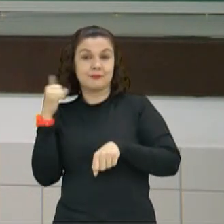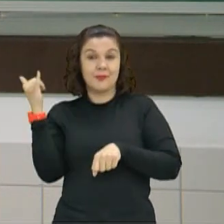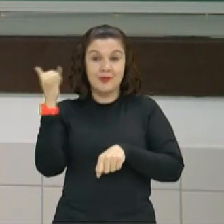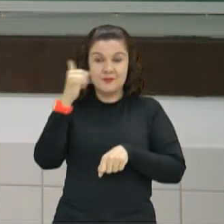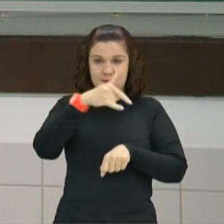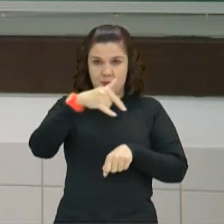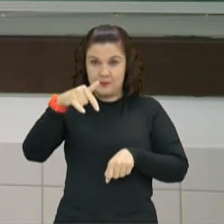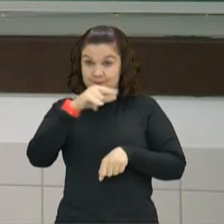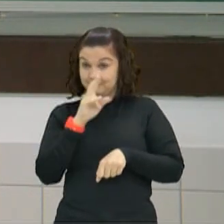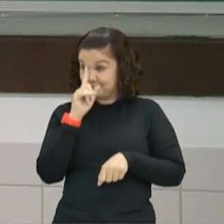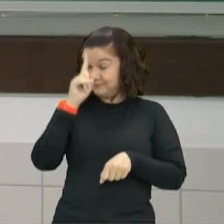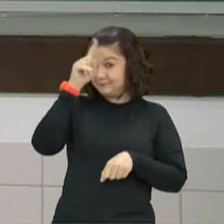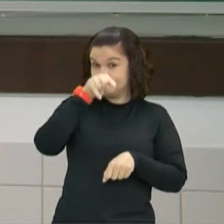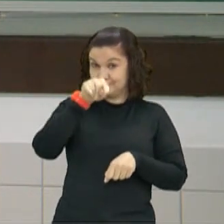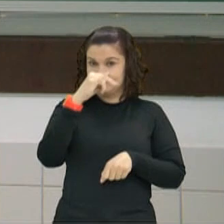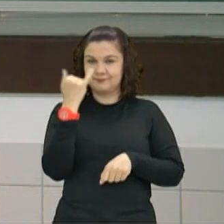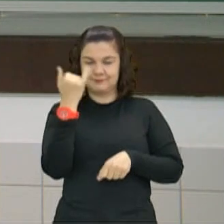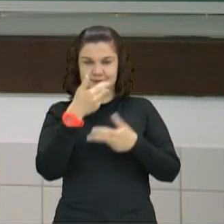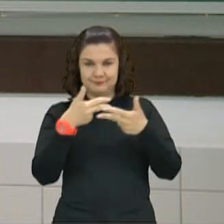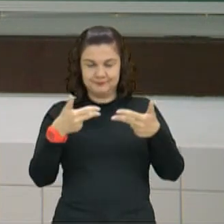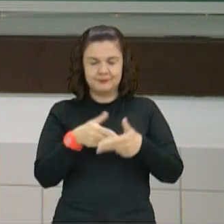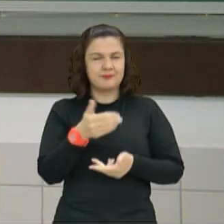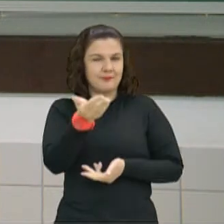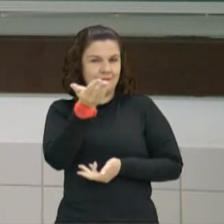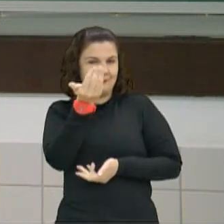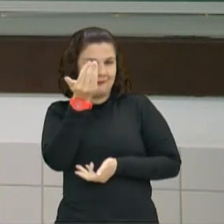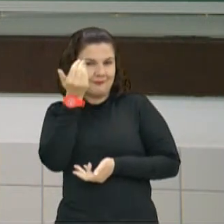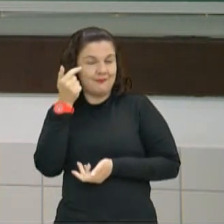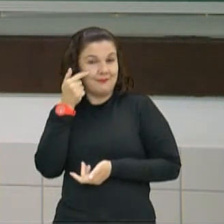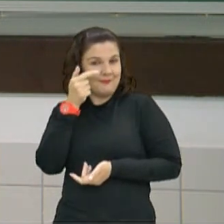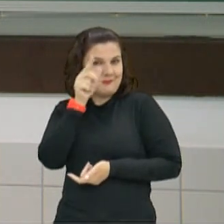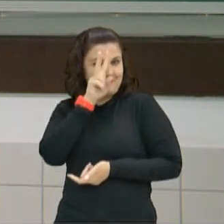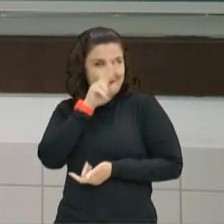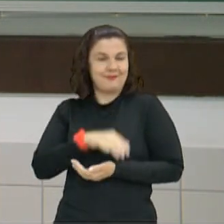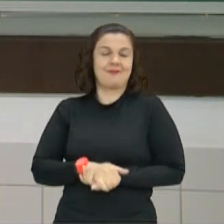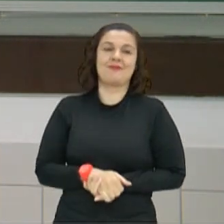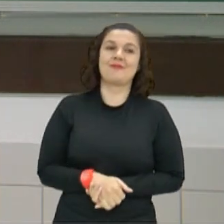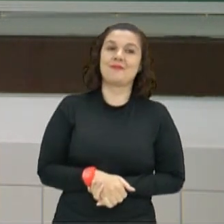algumas coisas, tá bom? Venha comigo aqui para a gente lembrar algumas coisinhas, tá?